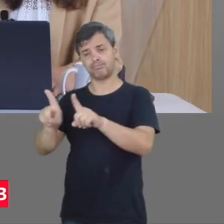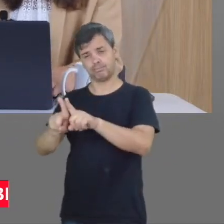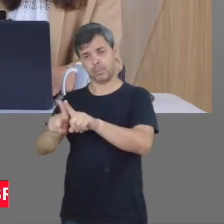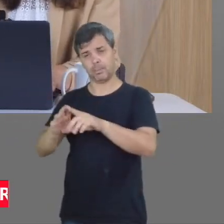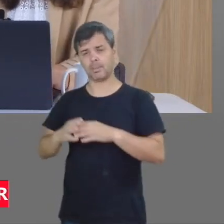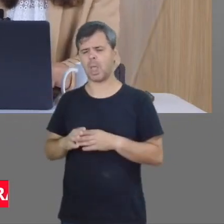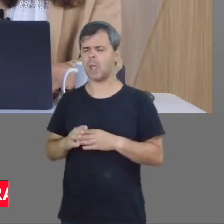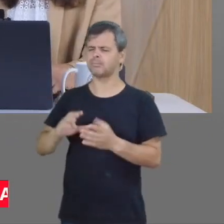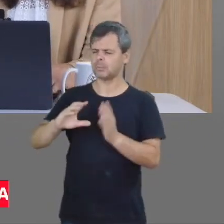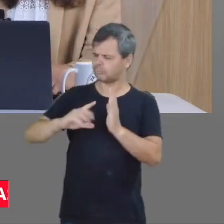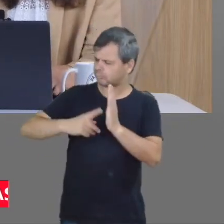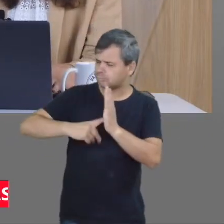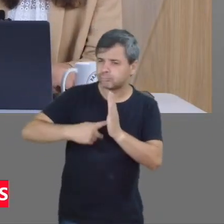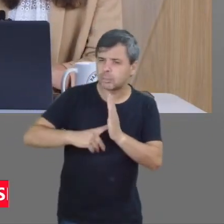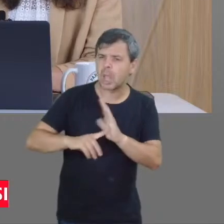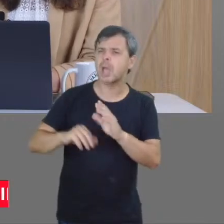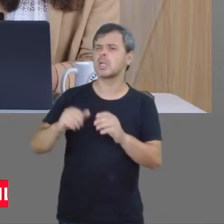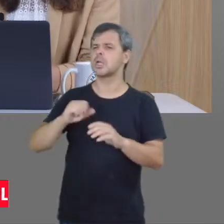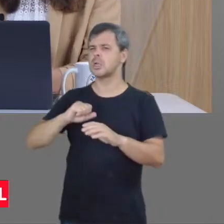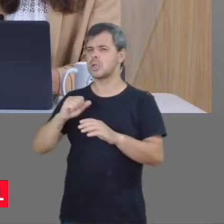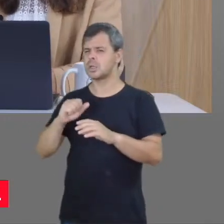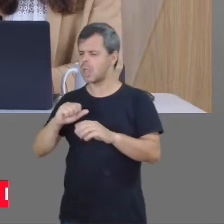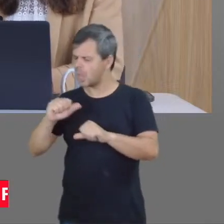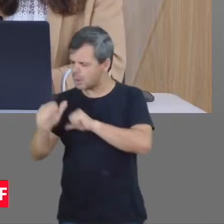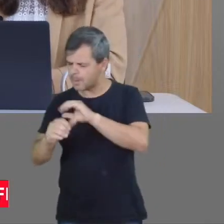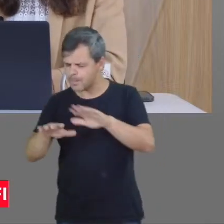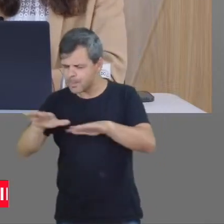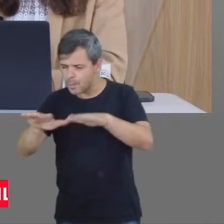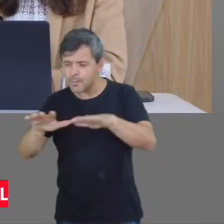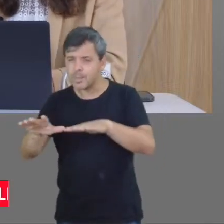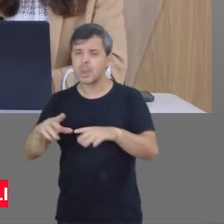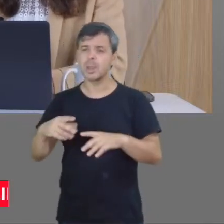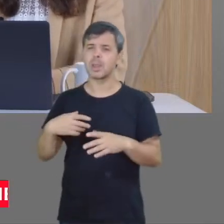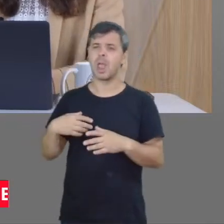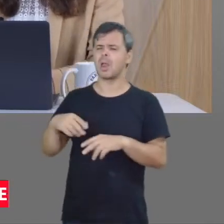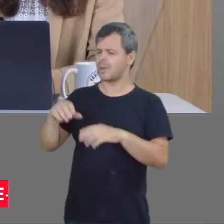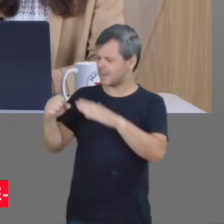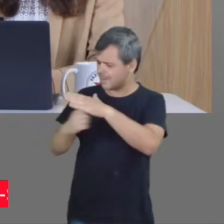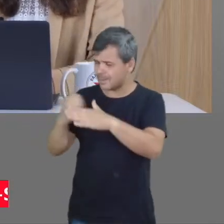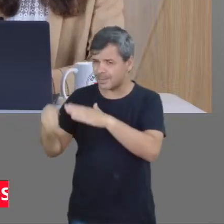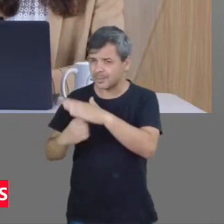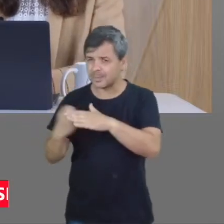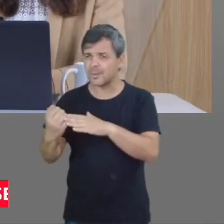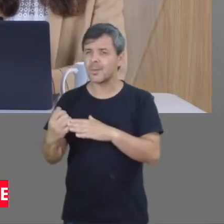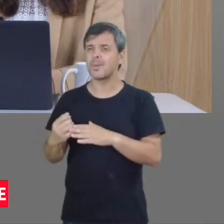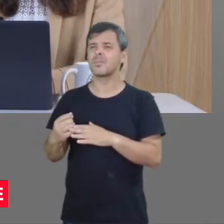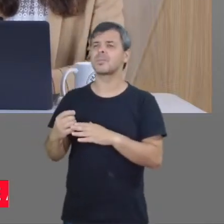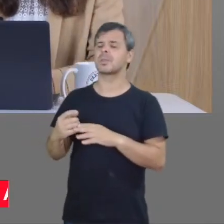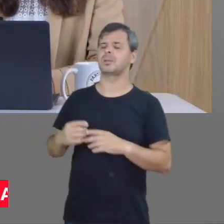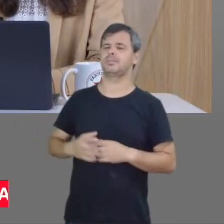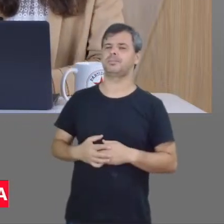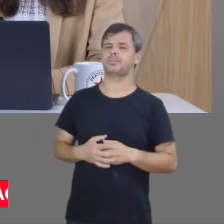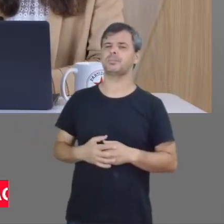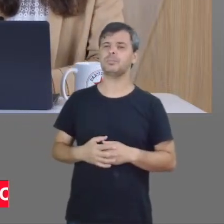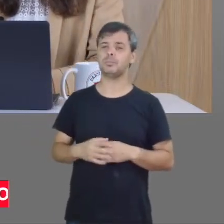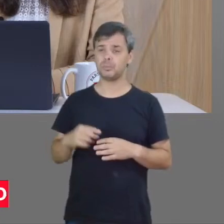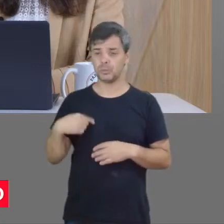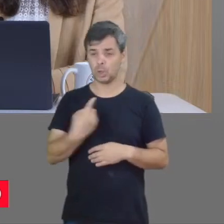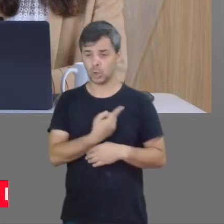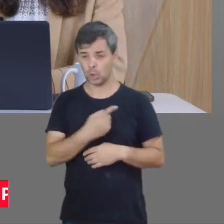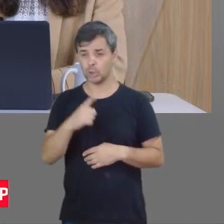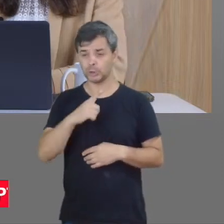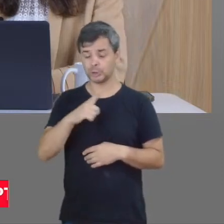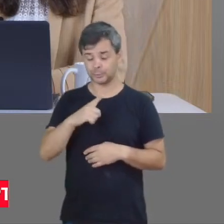De sindicatos, lideranças, movimentos, a empresários, empreendedores. E nós tivemos